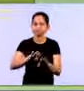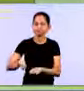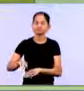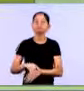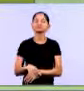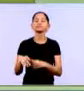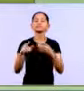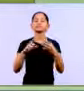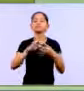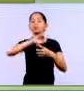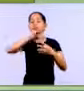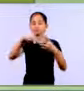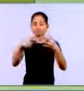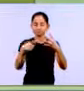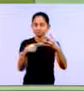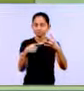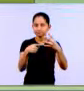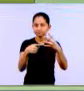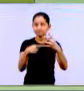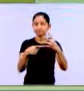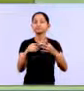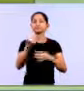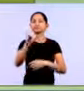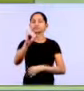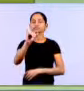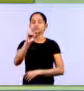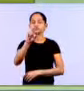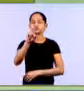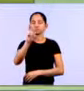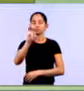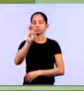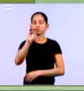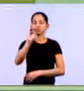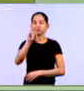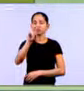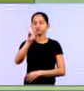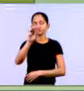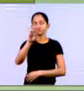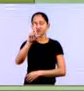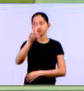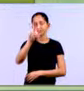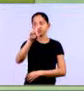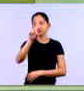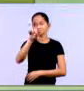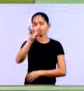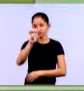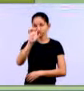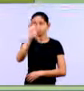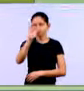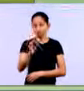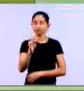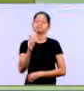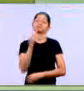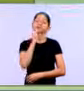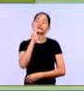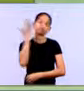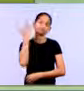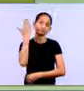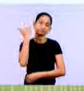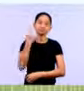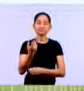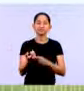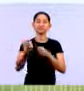Ainda temos o princípio da irretroatividade. Ou seja, o tributo que foi instituído, a lei que instituiu aquele tributo, não